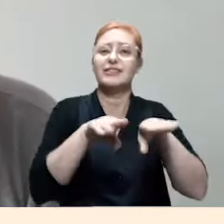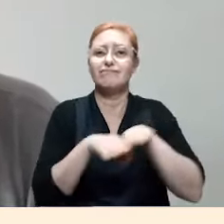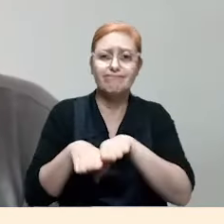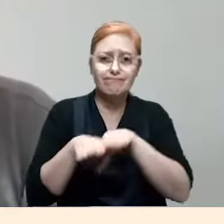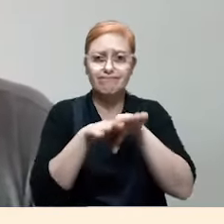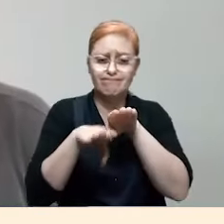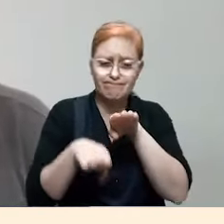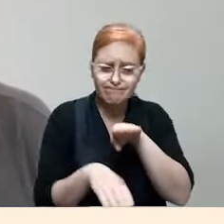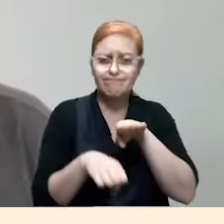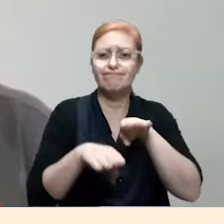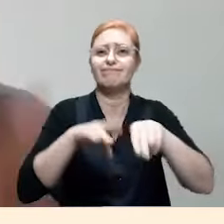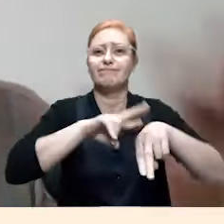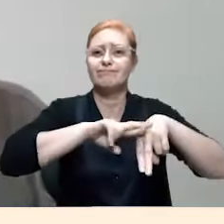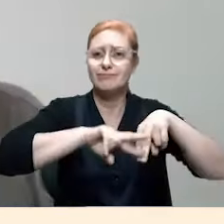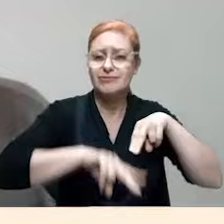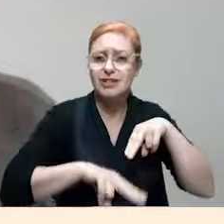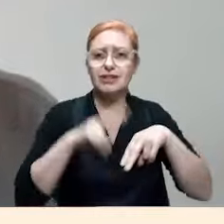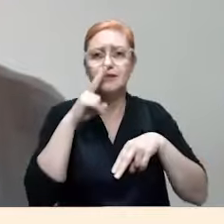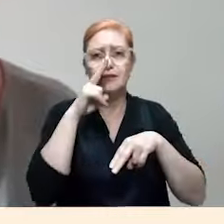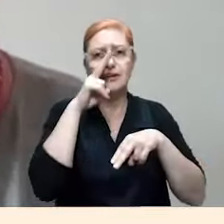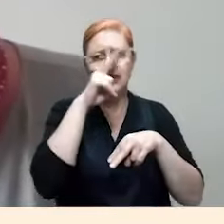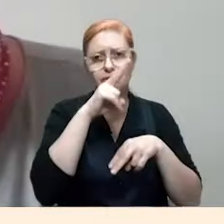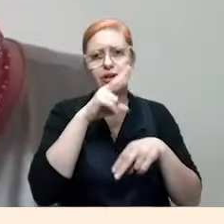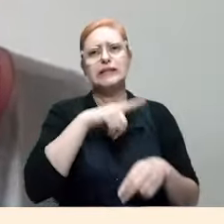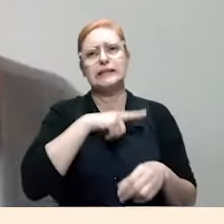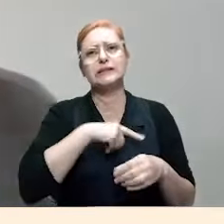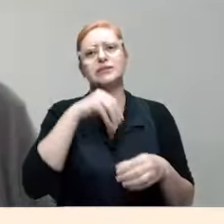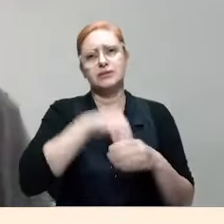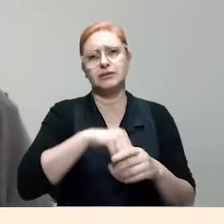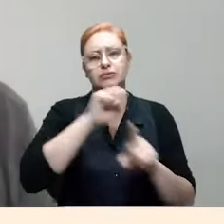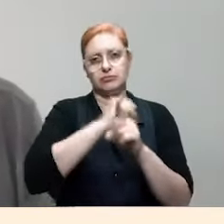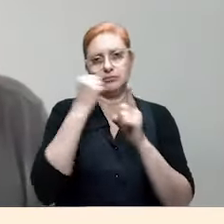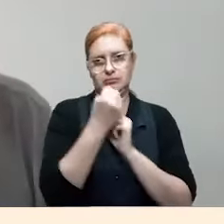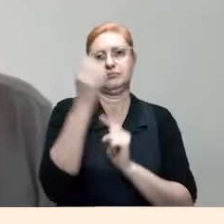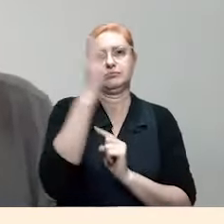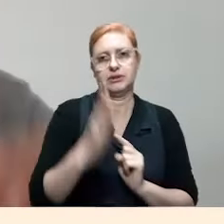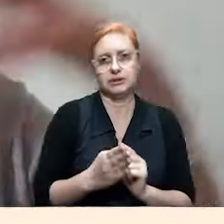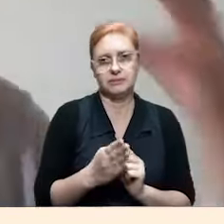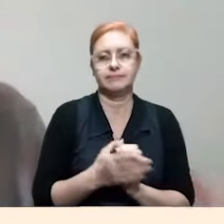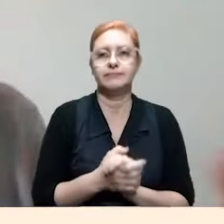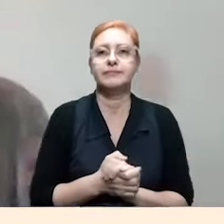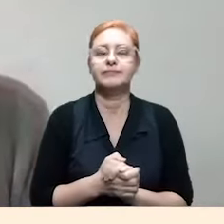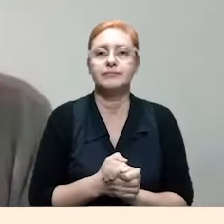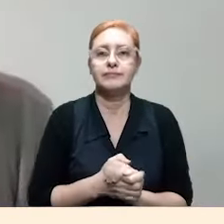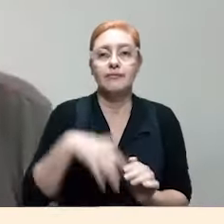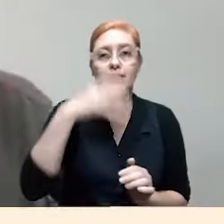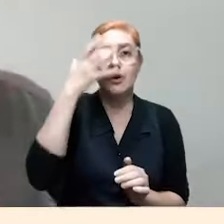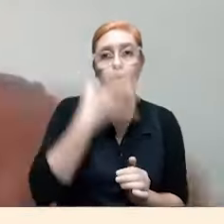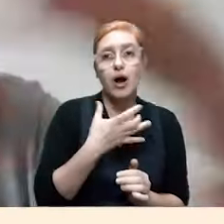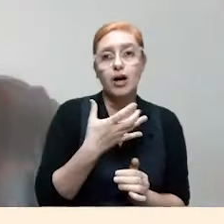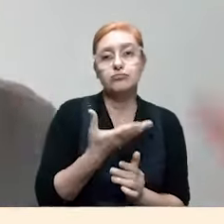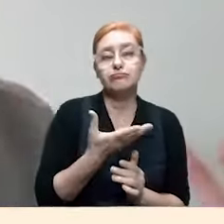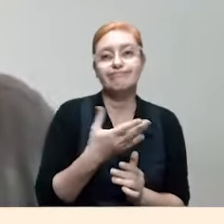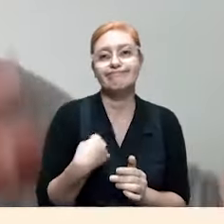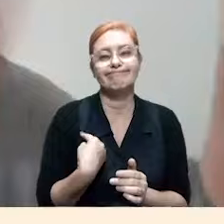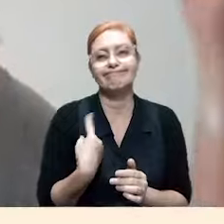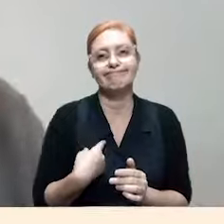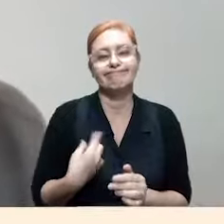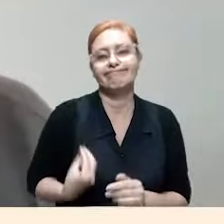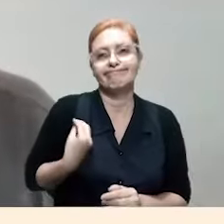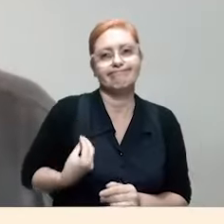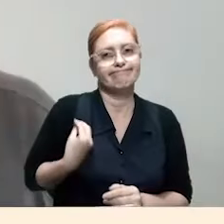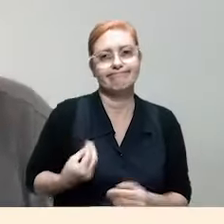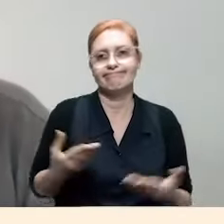brasileira. Eu acho que nós estamos vivendo hoje, já há algum tempo, né? Vamos buscar